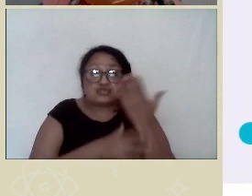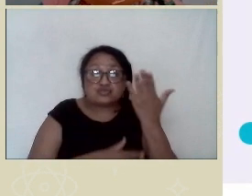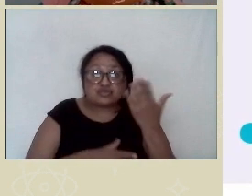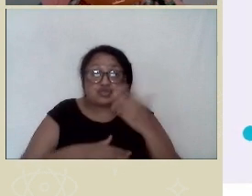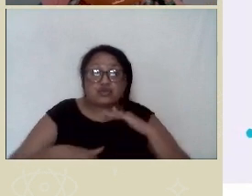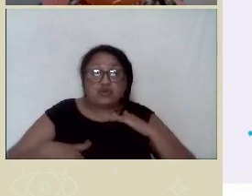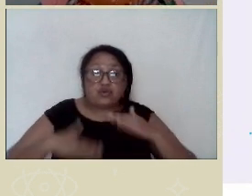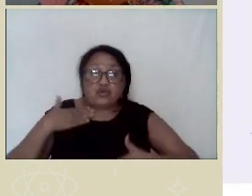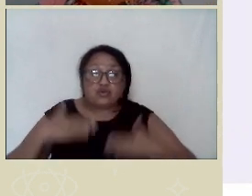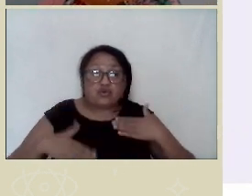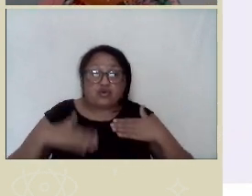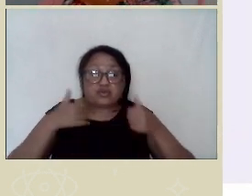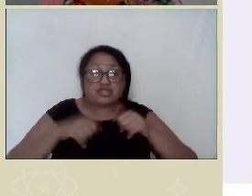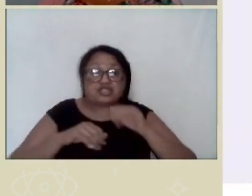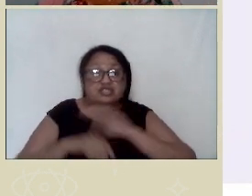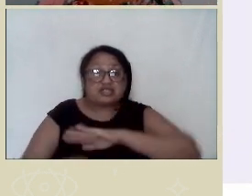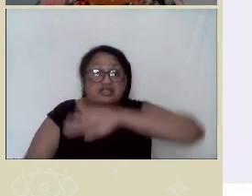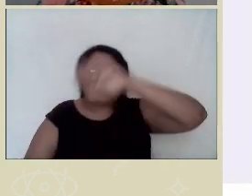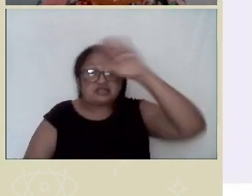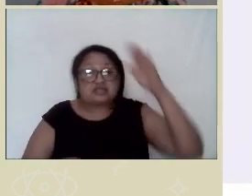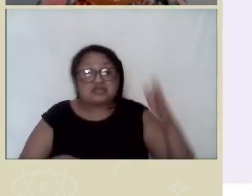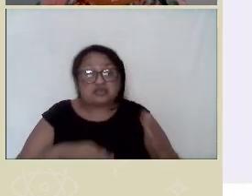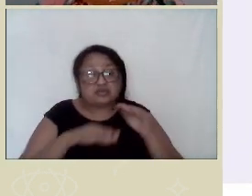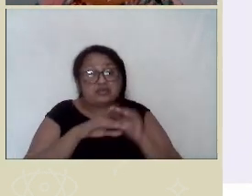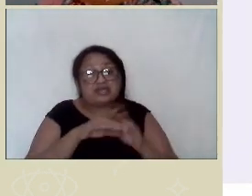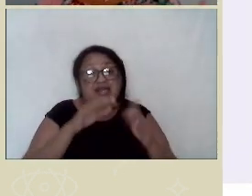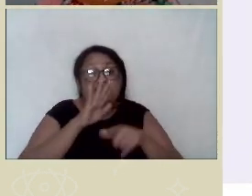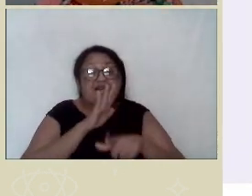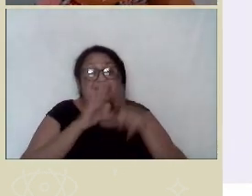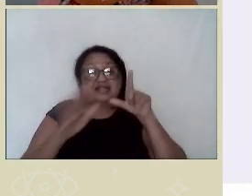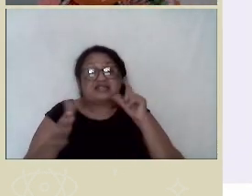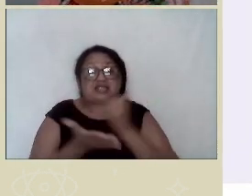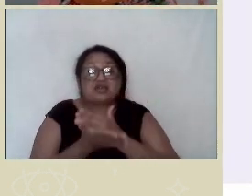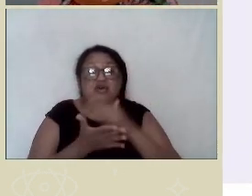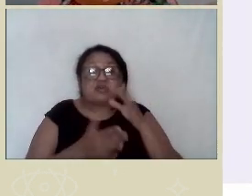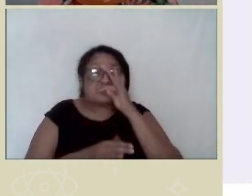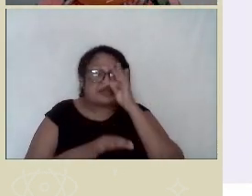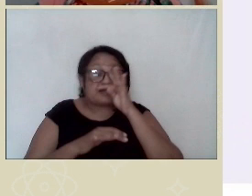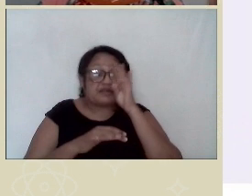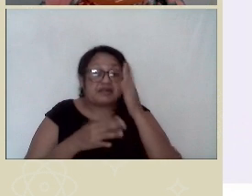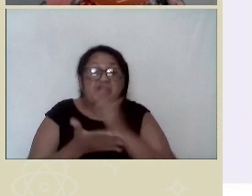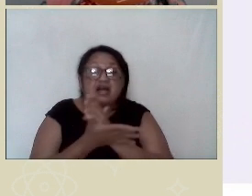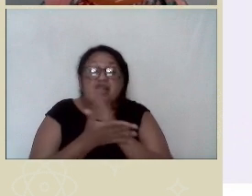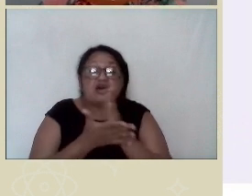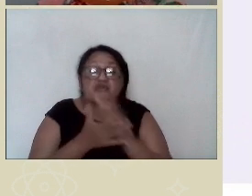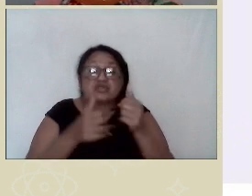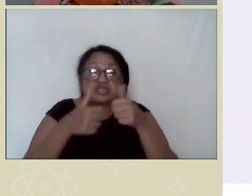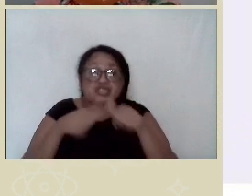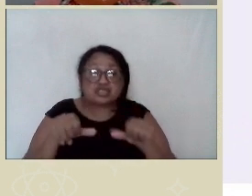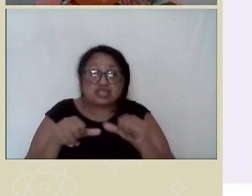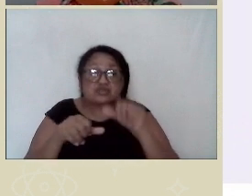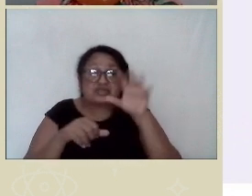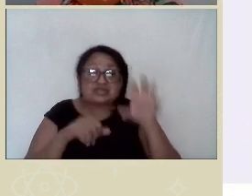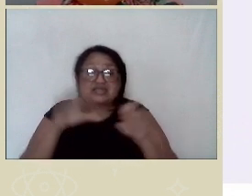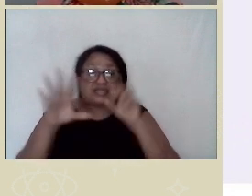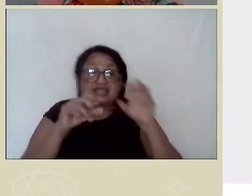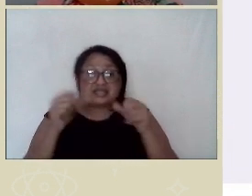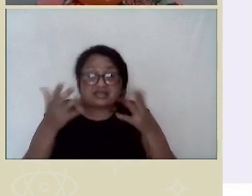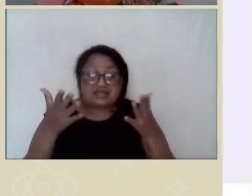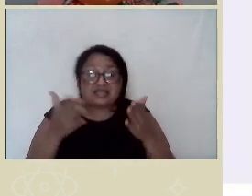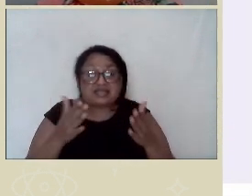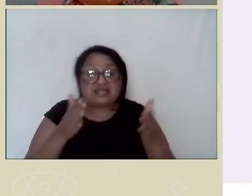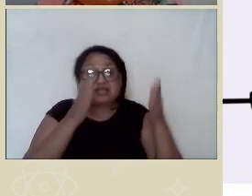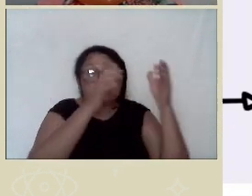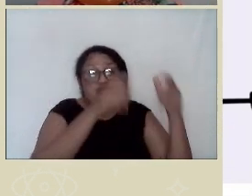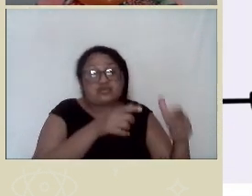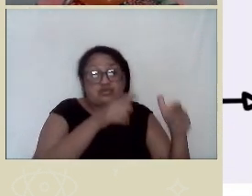subimentos na montanha e é antes que comece a primavera alguns restos estão sendo retirados da borda chinesa da montanha nesse caso